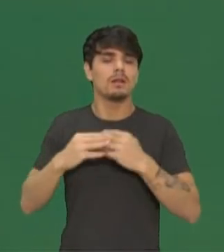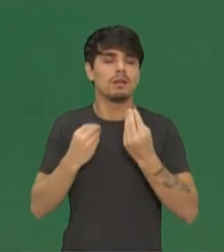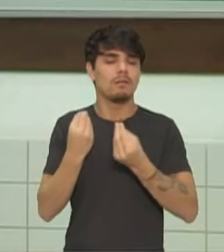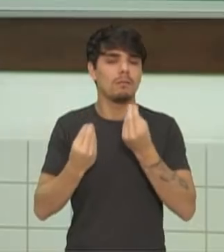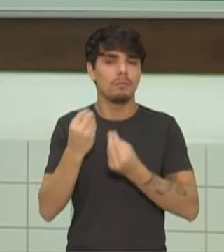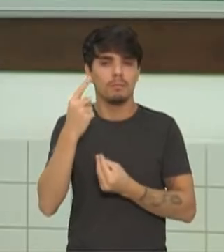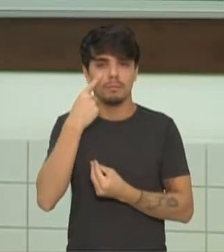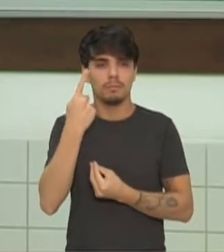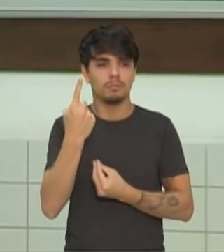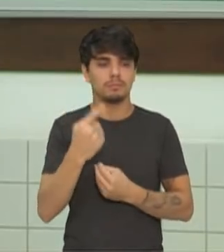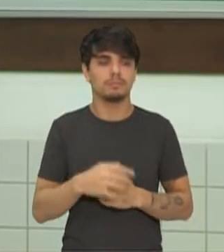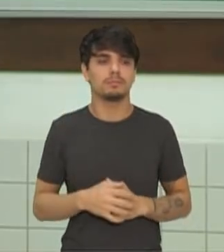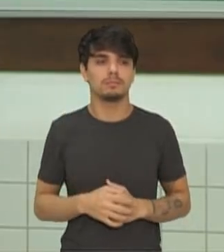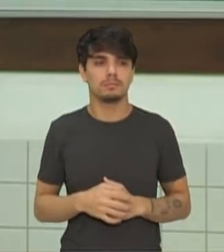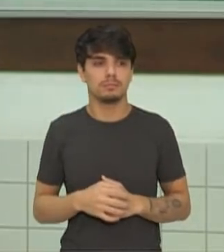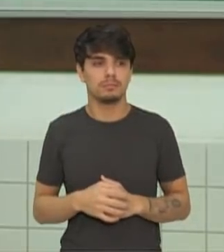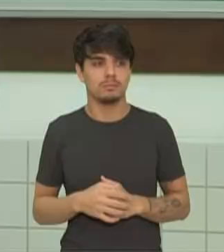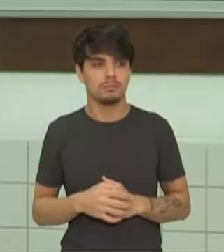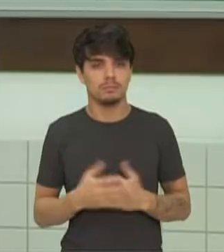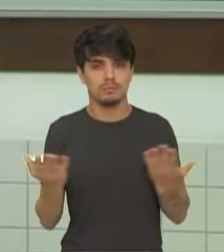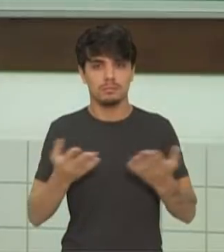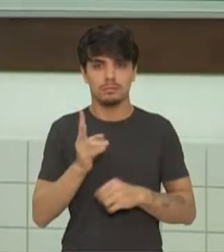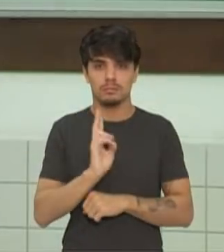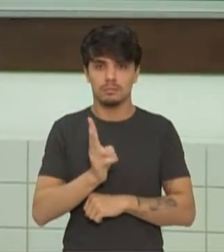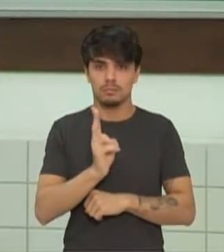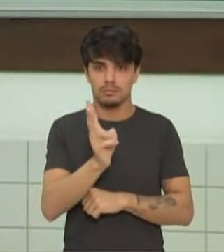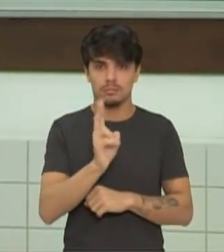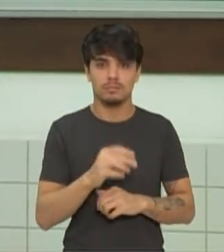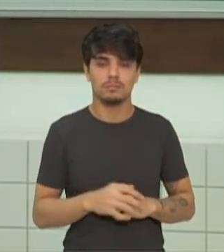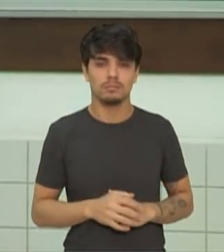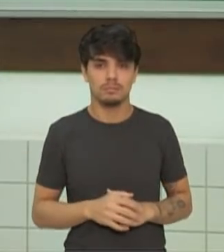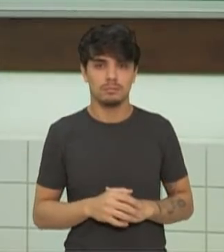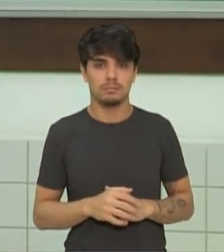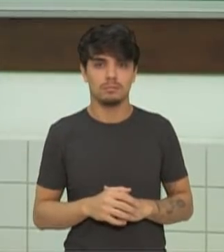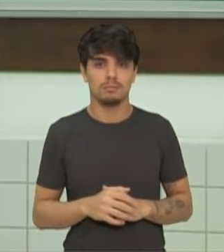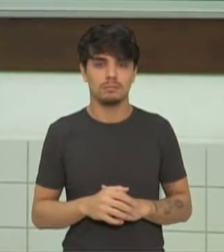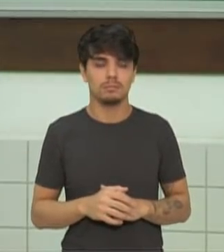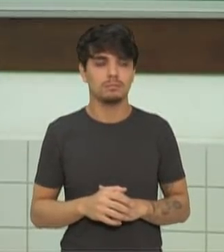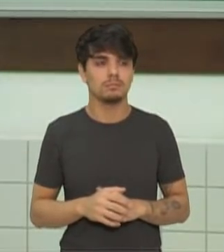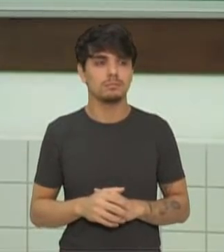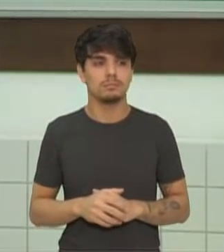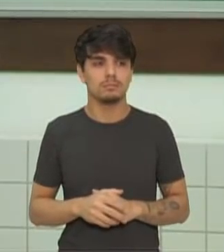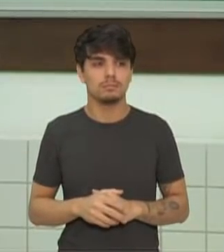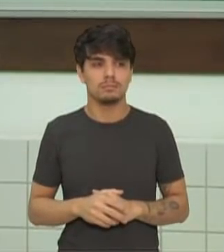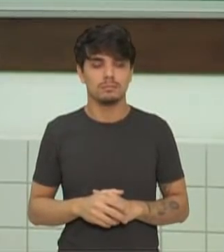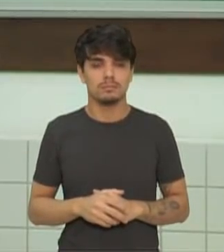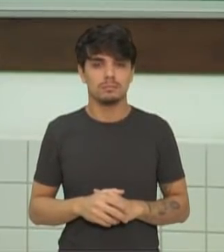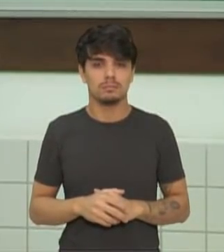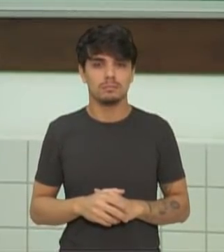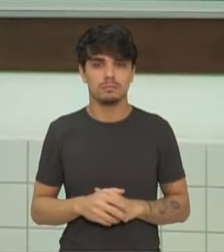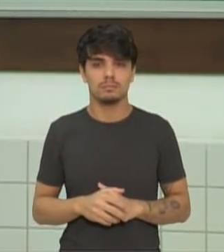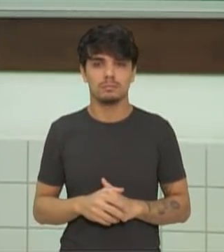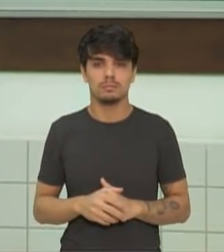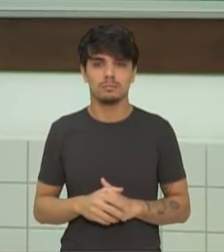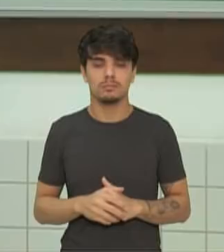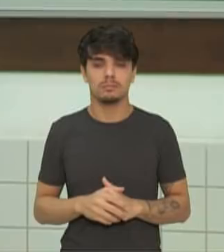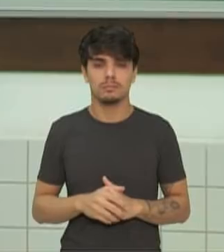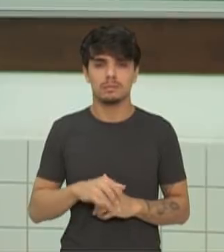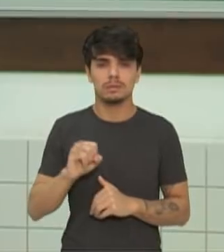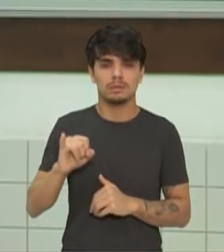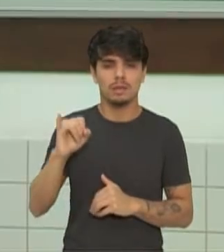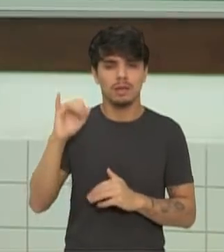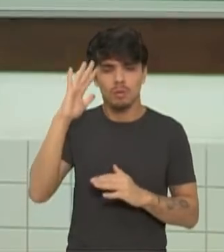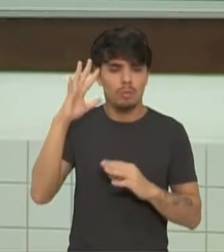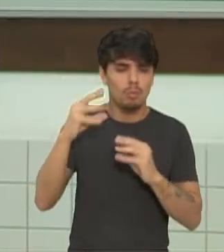bom? Vamos continuar, então, aqui? Vamos reforçar o que fizemos? Vamos lá. Para quem não entendeu ou está entendendo